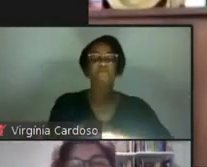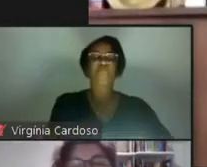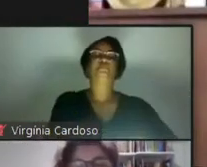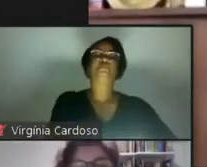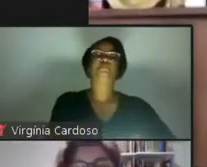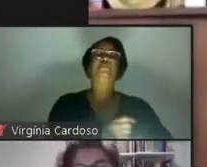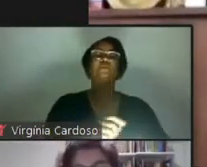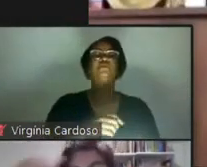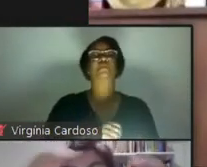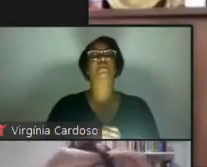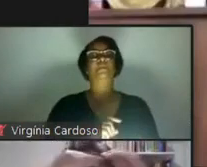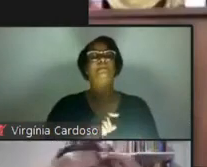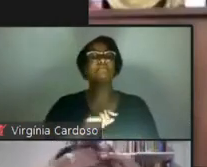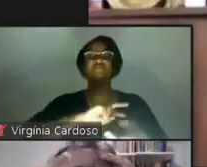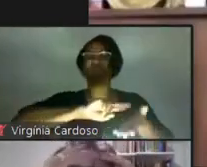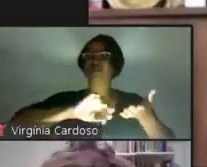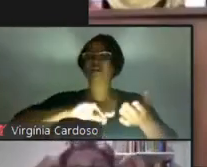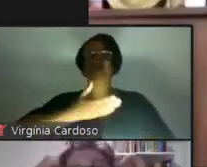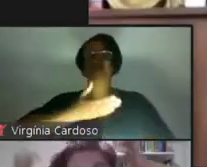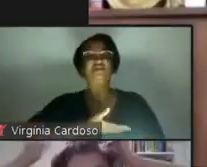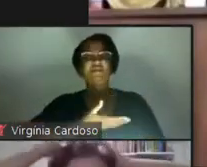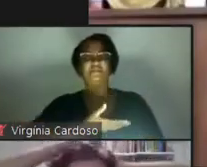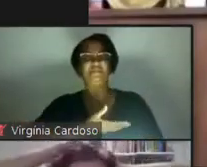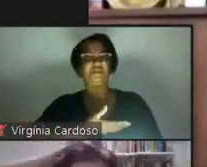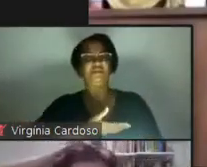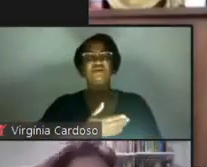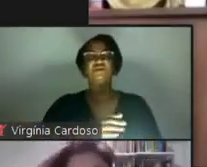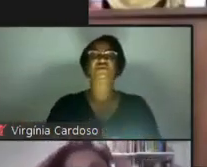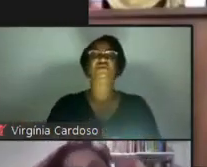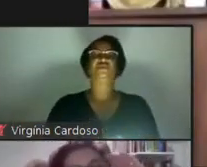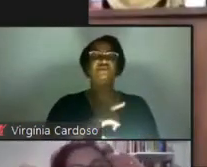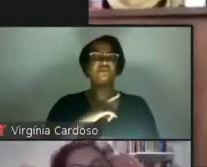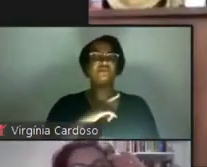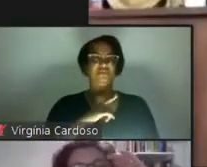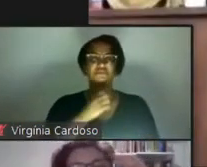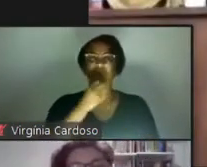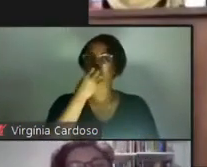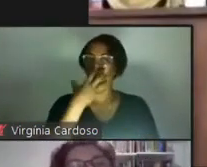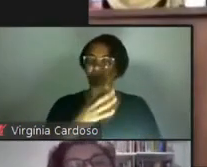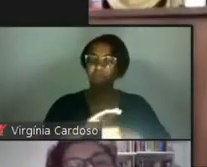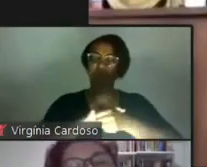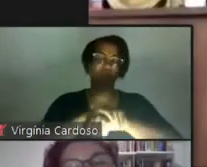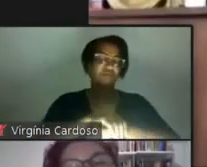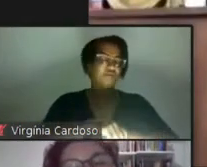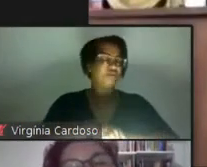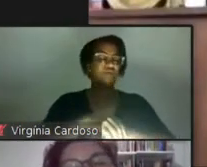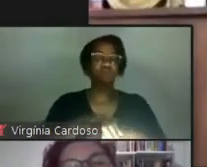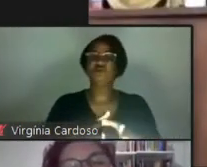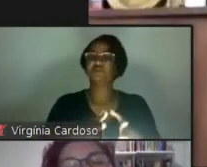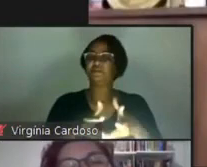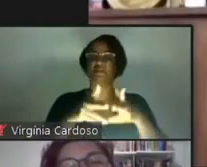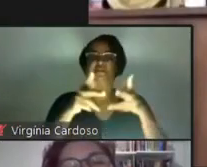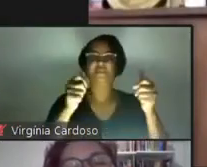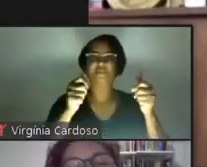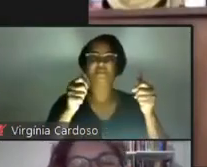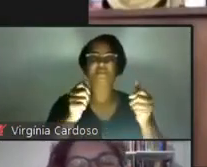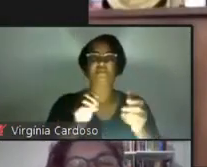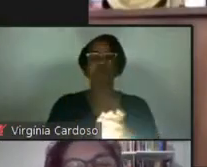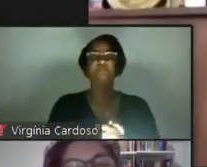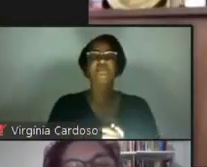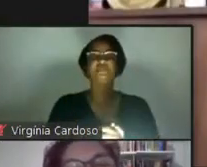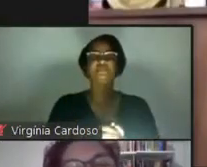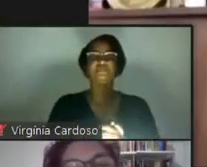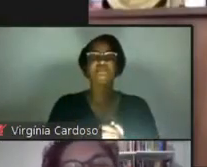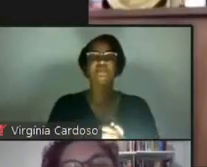Correia e meus queridos editores, o Tom França e o Wilson Gode, foi incrível, foi uma noite muito, muito mágica. Só que aí